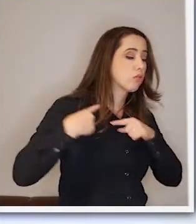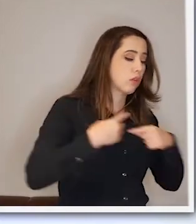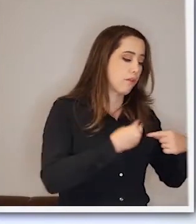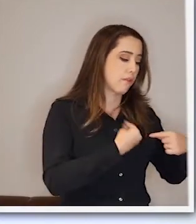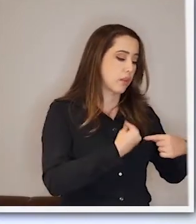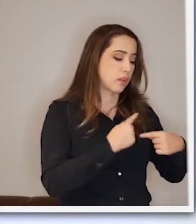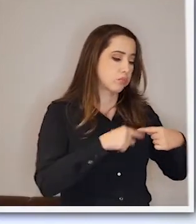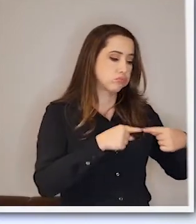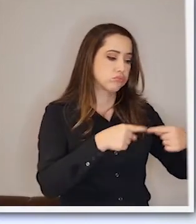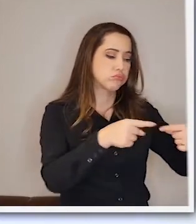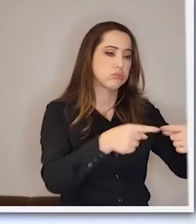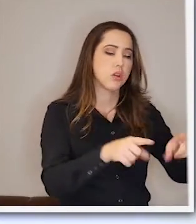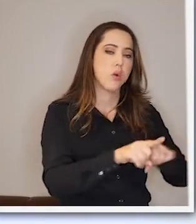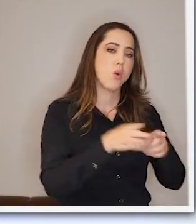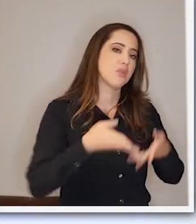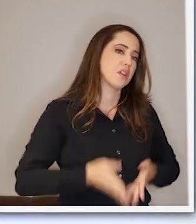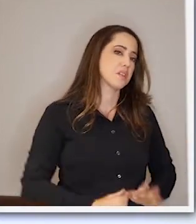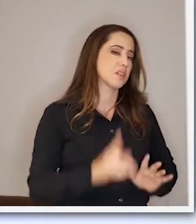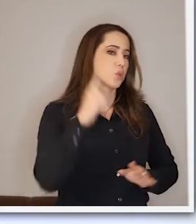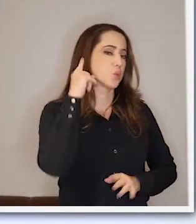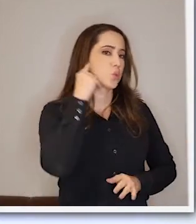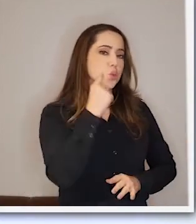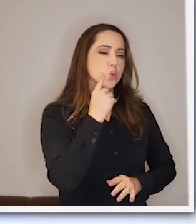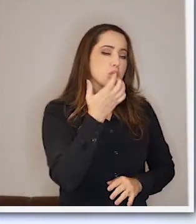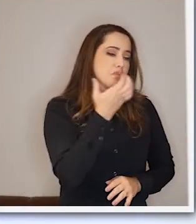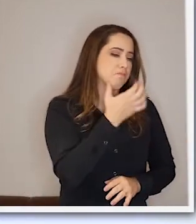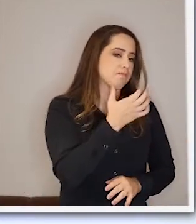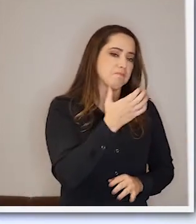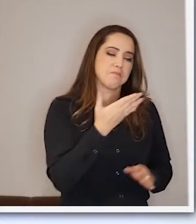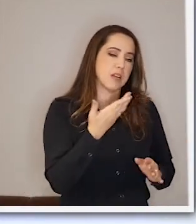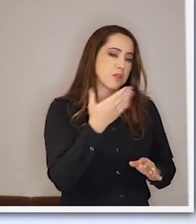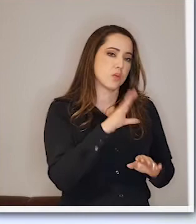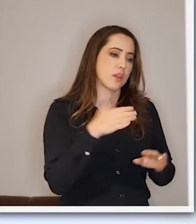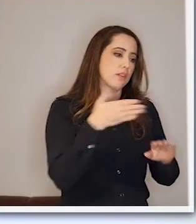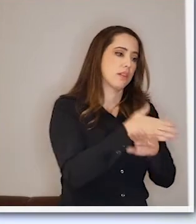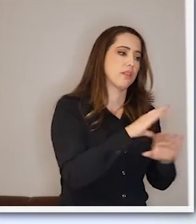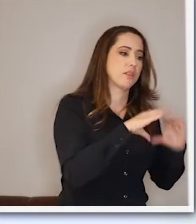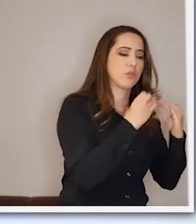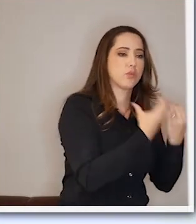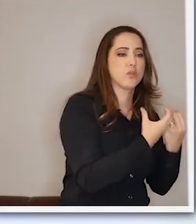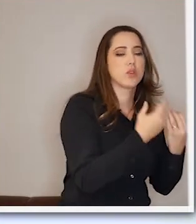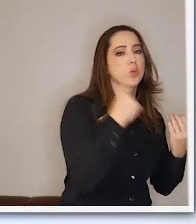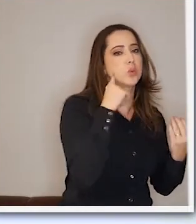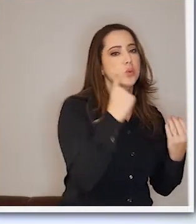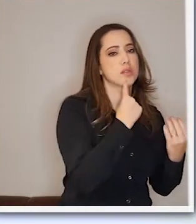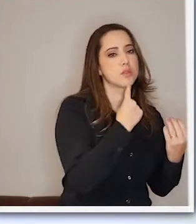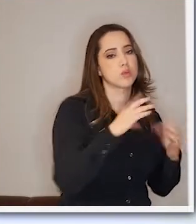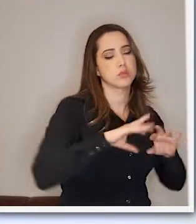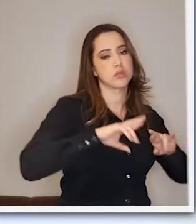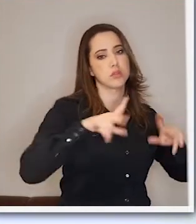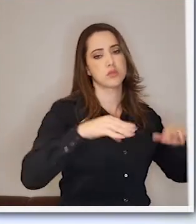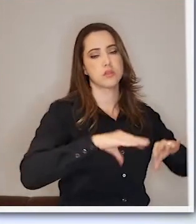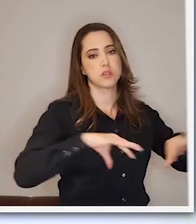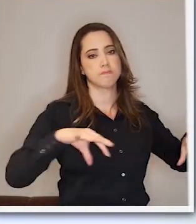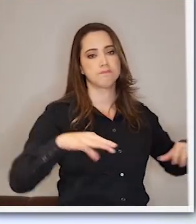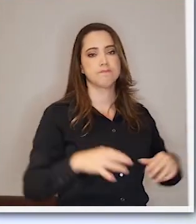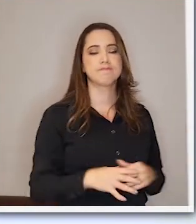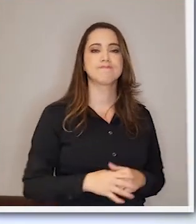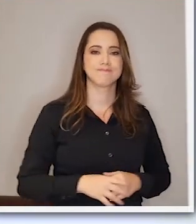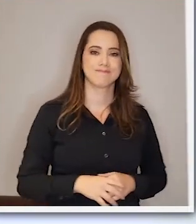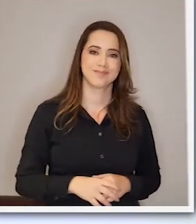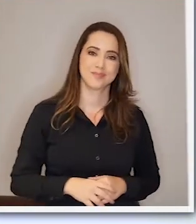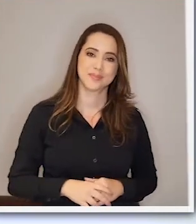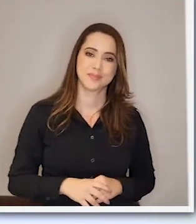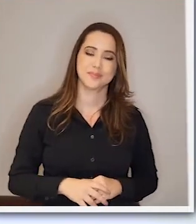sim, Beto, ter ficado surdo, é um deficiente auditivo, ou ele pode ter nascido surdo, mas não adere à língua de sinais e à